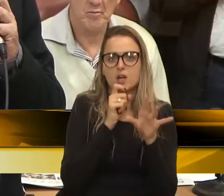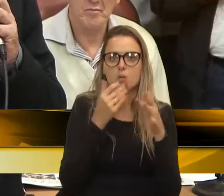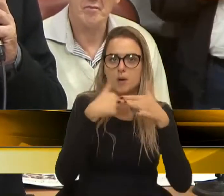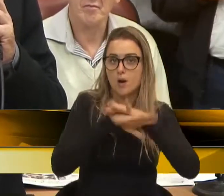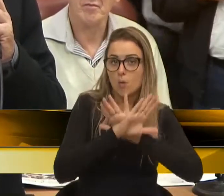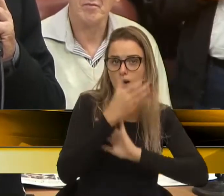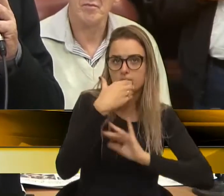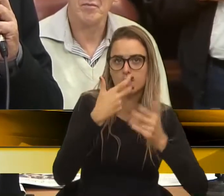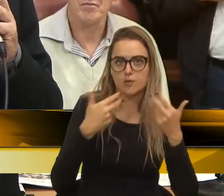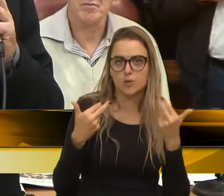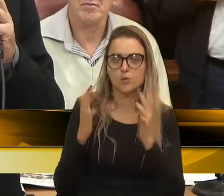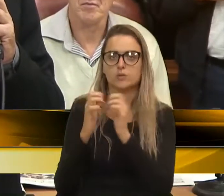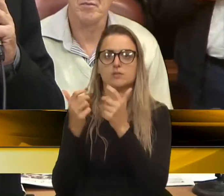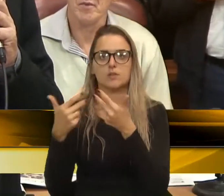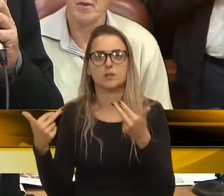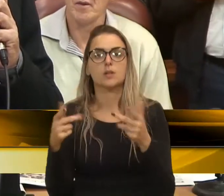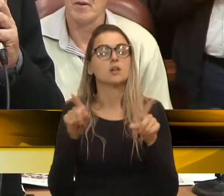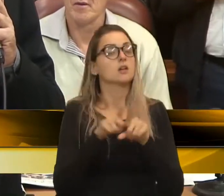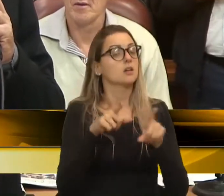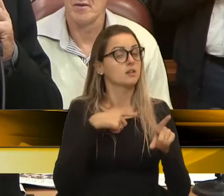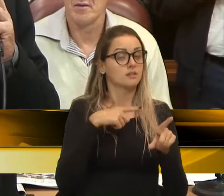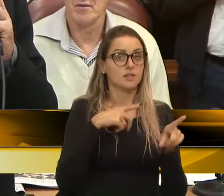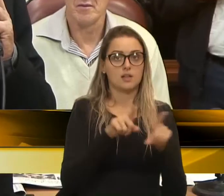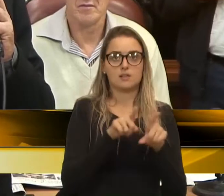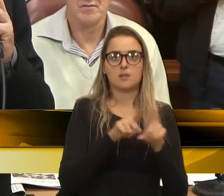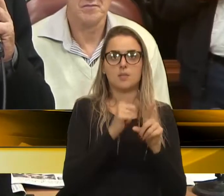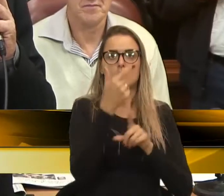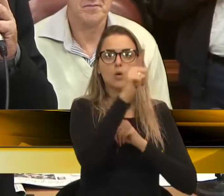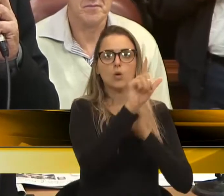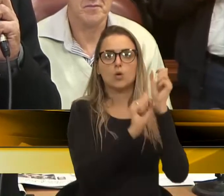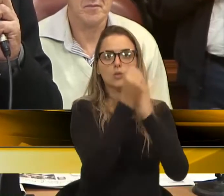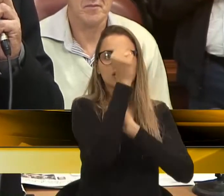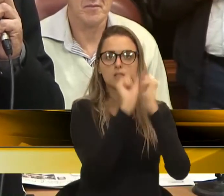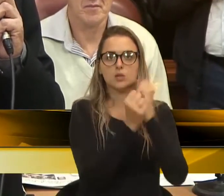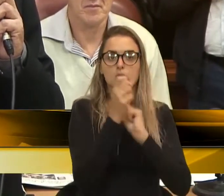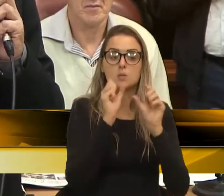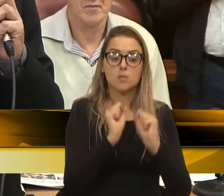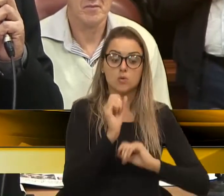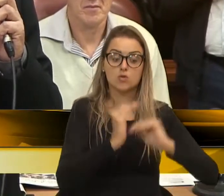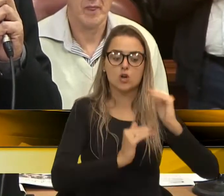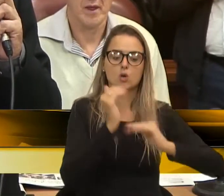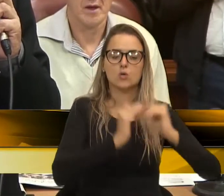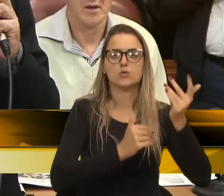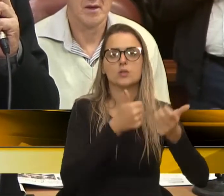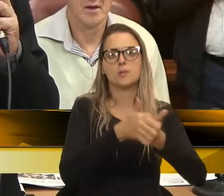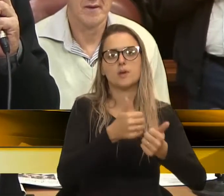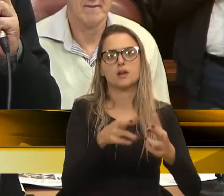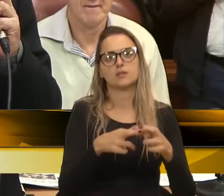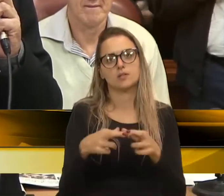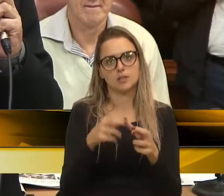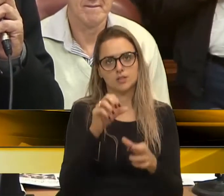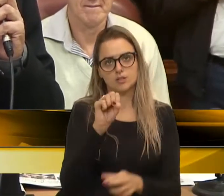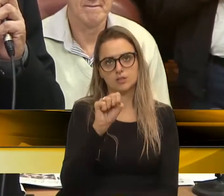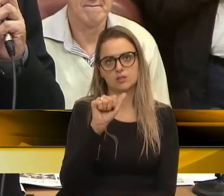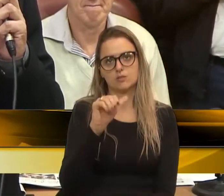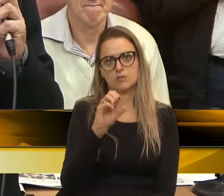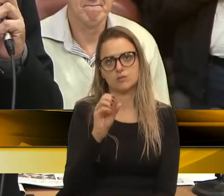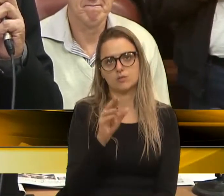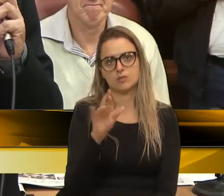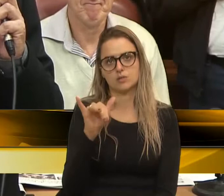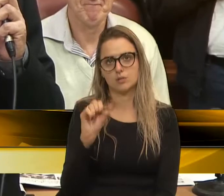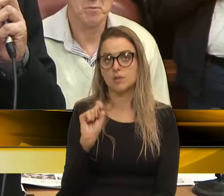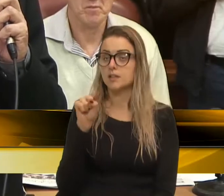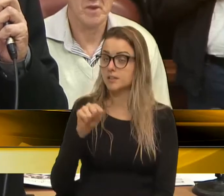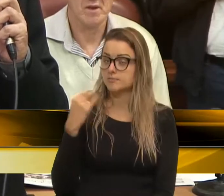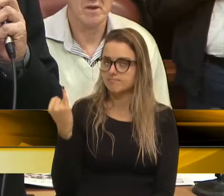assim que outras indústrias assim voltadas à agricultura poderiam se estabelecer aí, né? Então a gente percebe que isso seria de